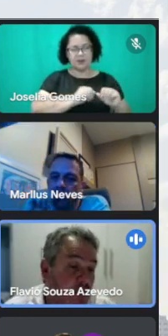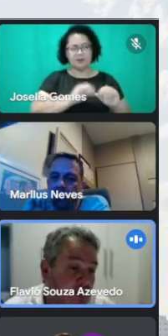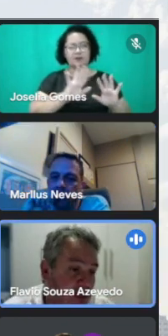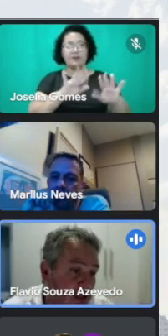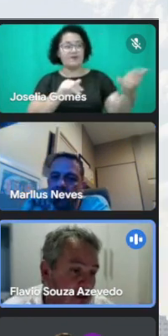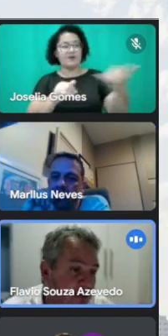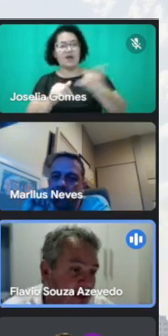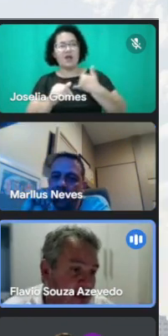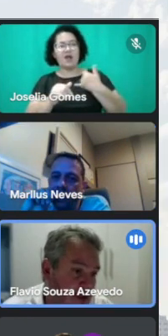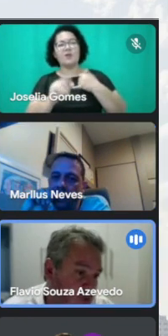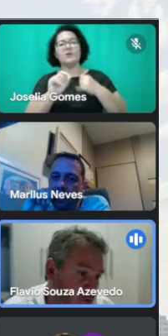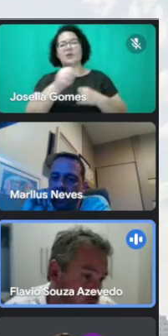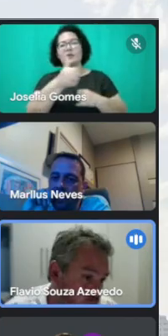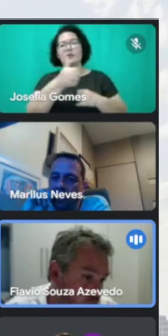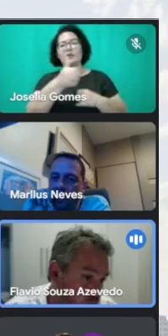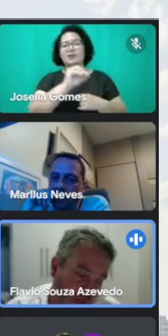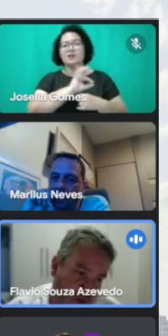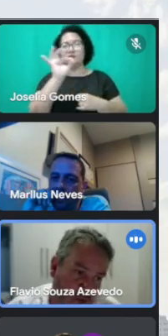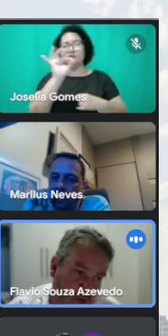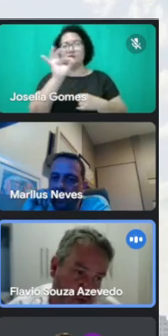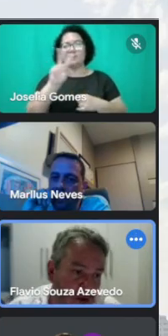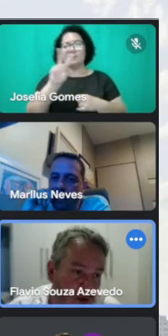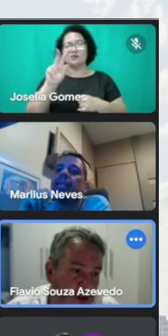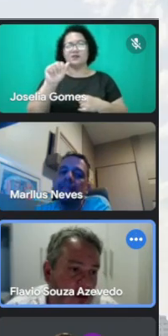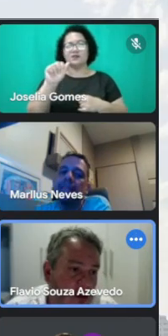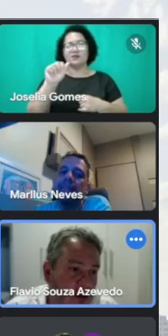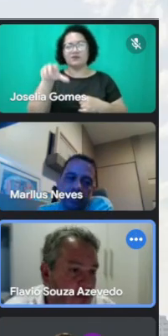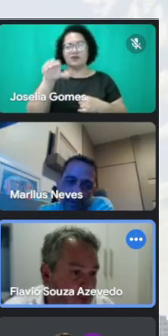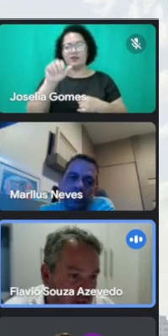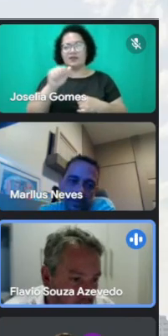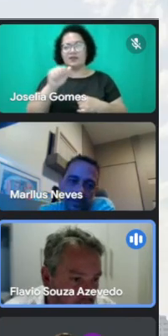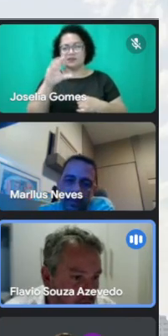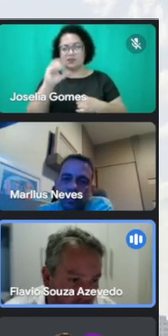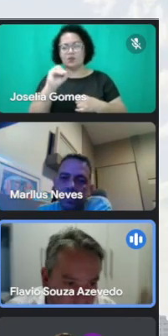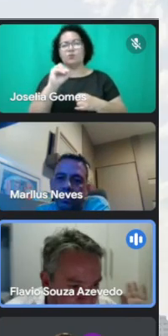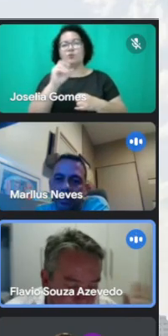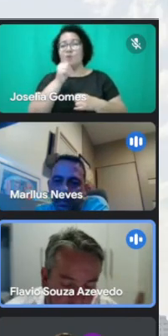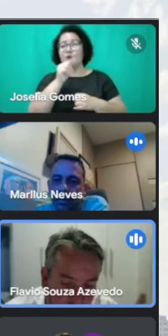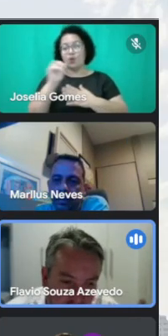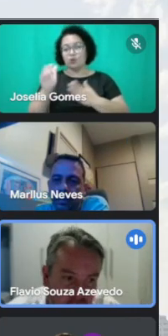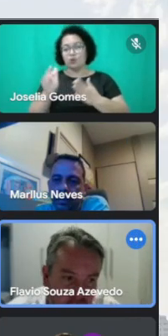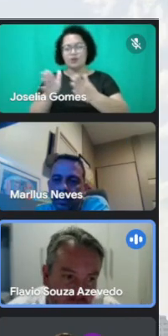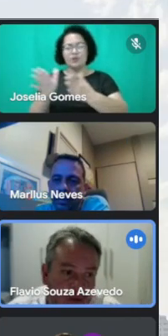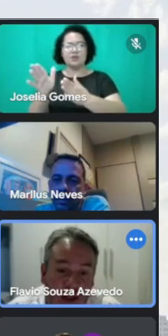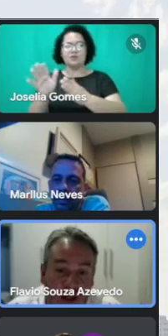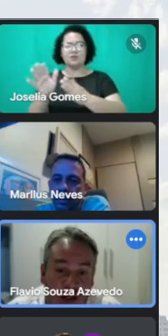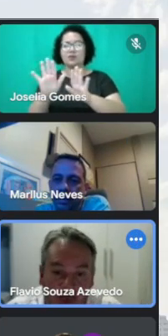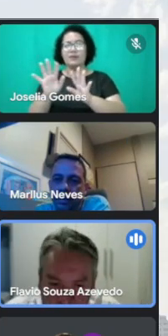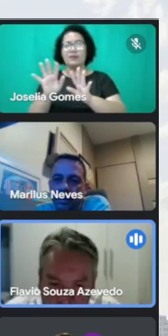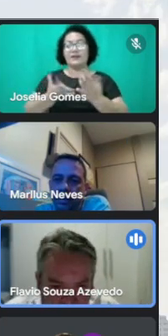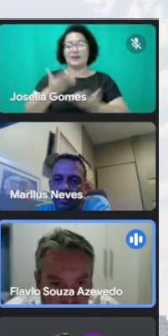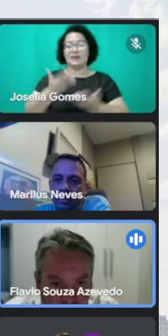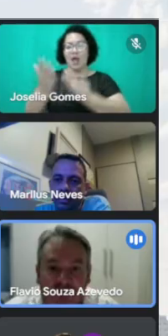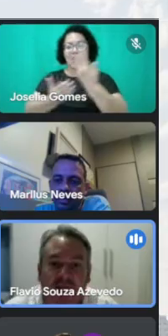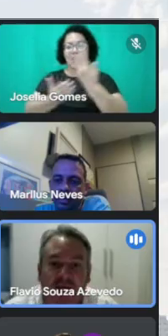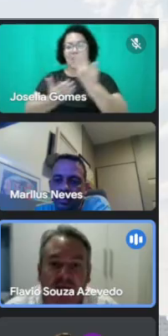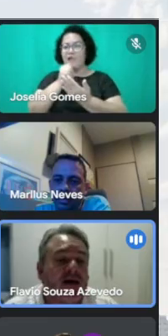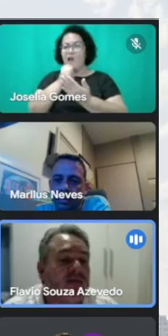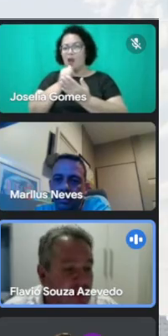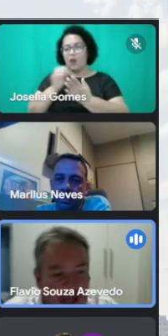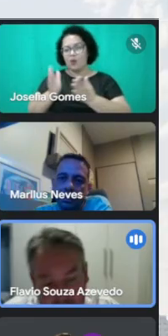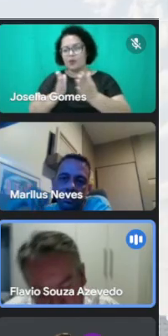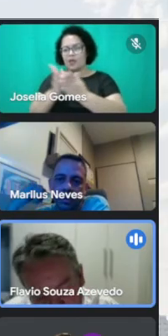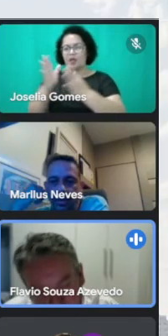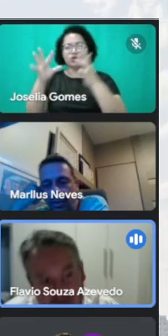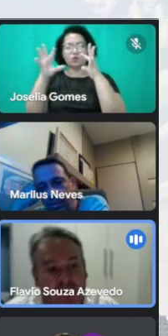de 10% da vazão do riacho. Então, não é para tratar o riacho todo. Quando vier uma cheia,